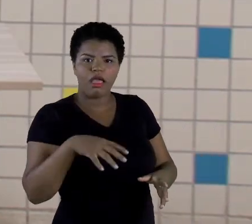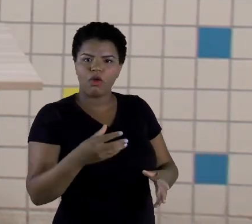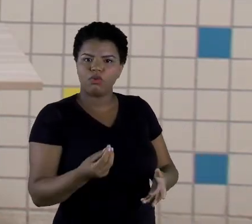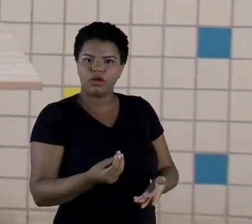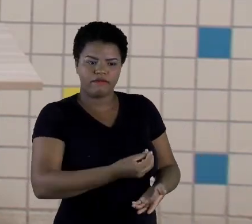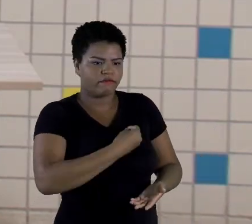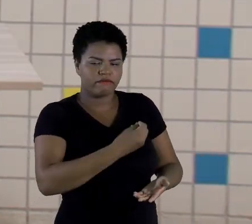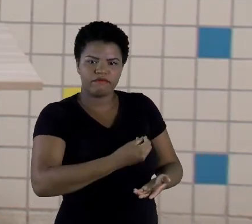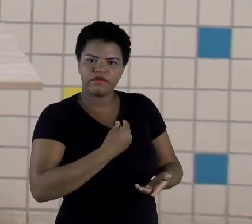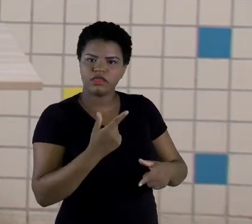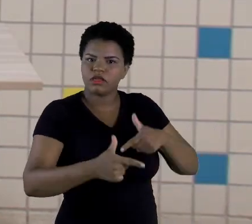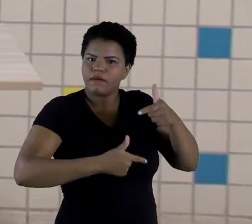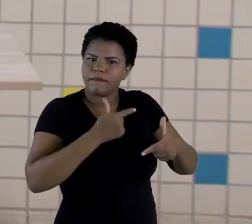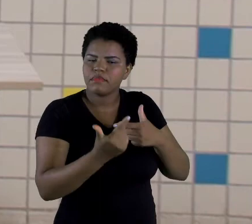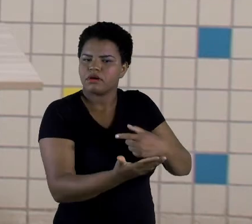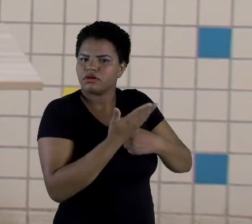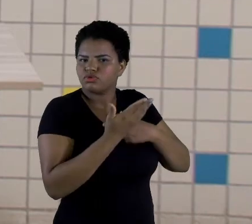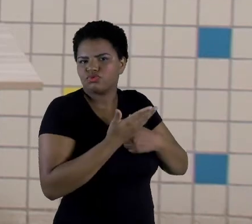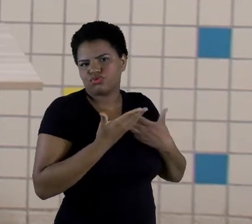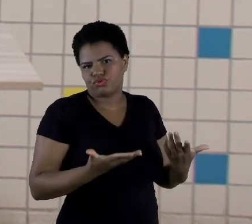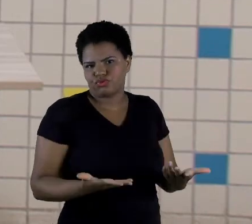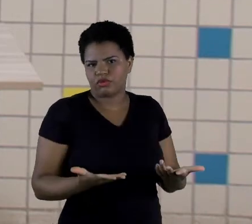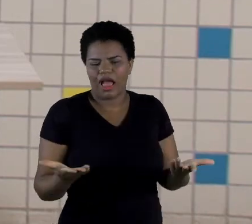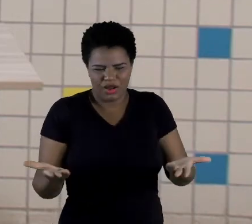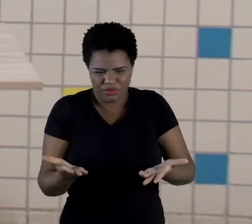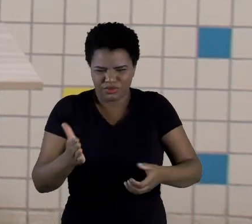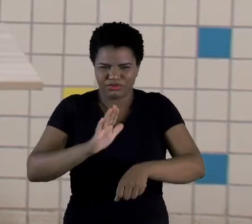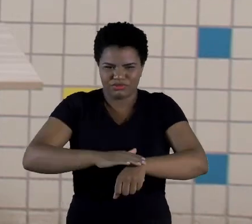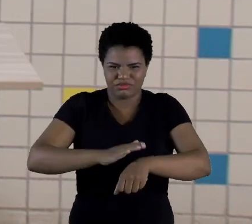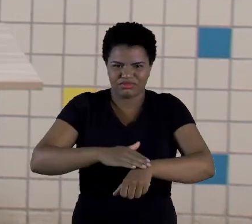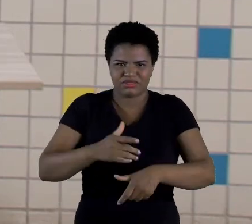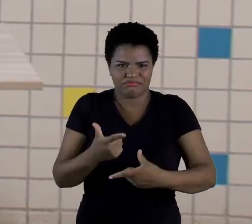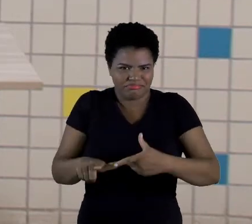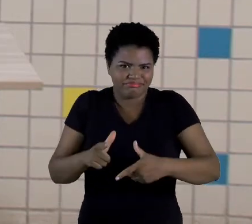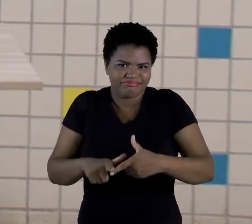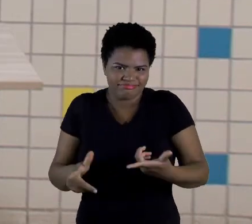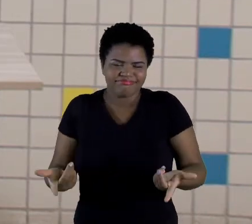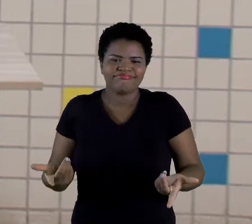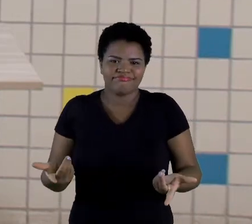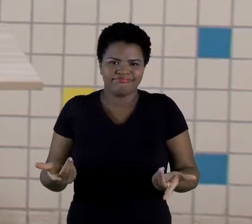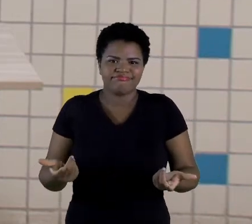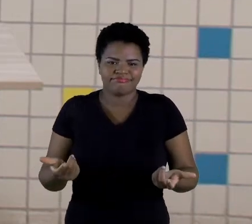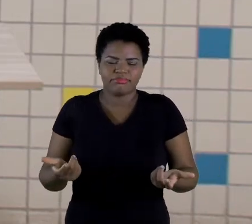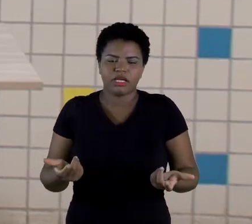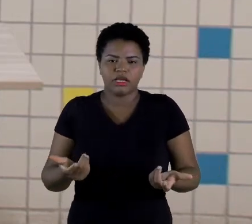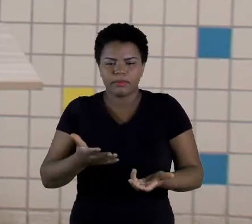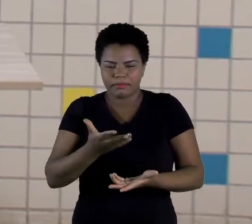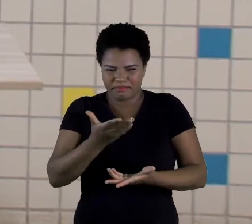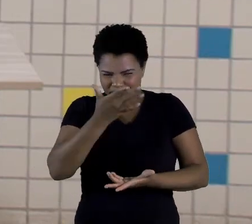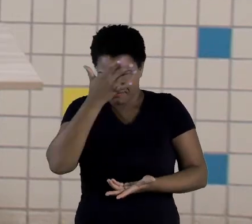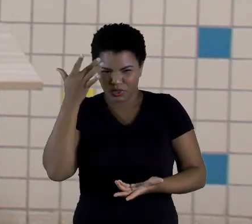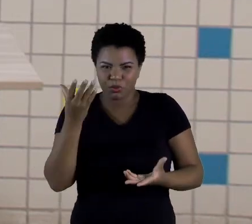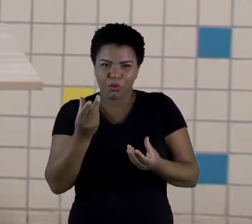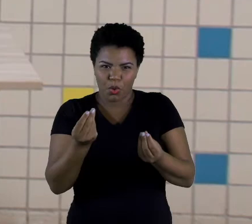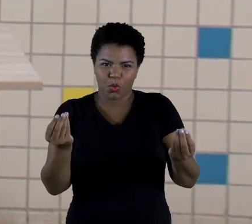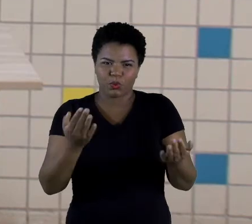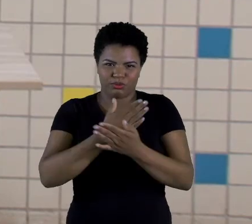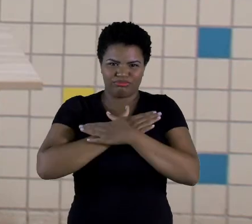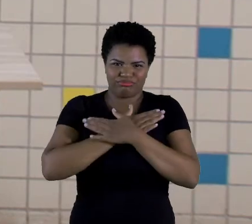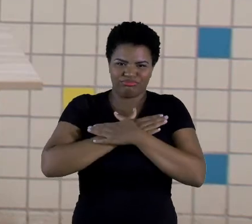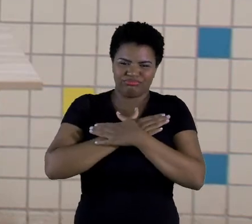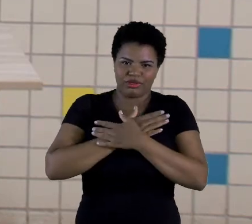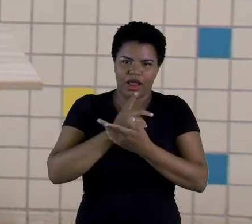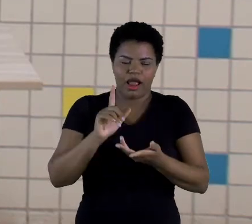nesse período de crise que nós estamos vivendo, muitas pessoas desempregadas. Então essas pessoas, elas pegam esse lixo, elas vendem ou elas